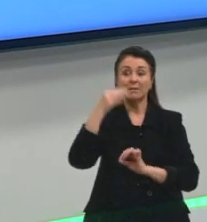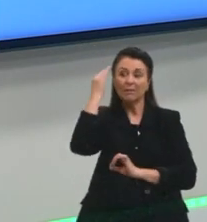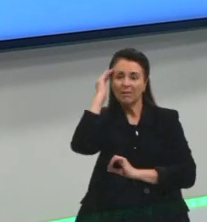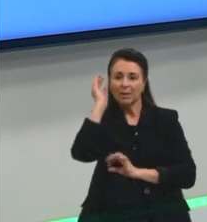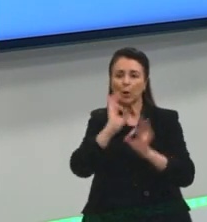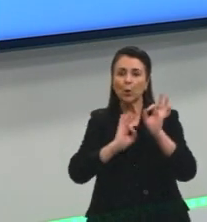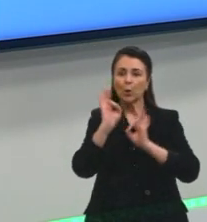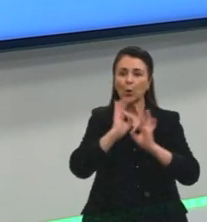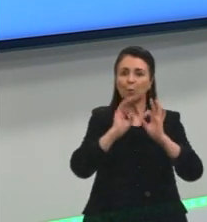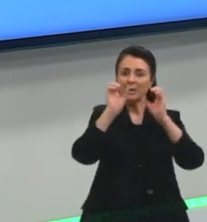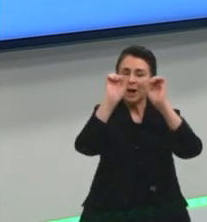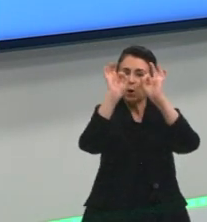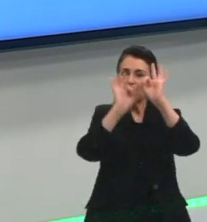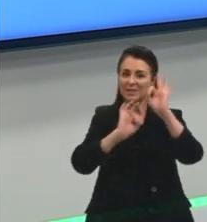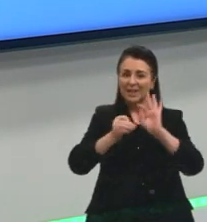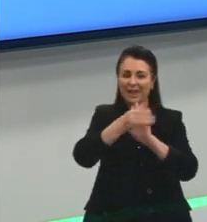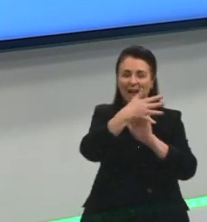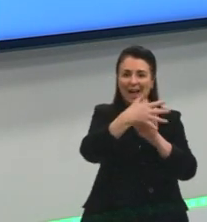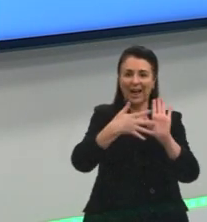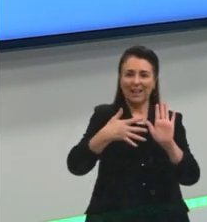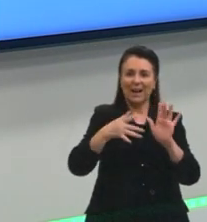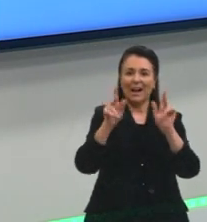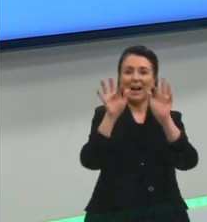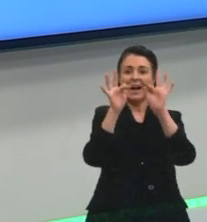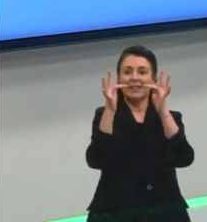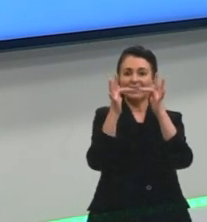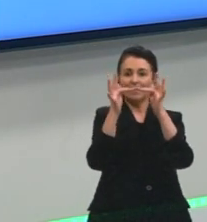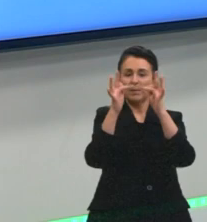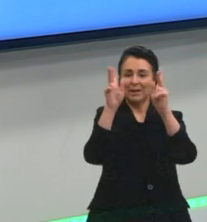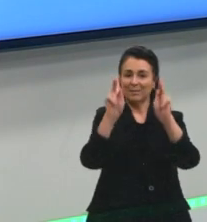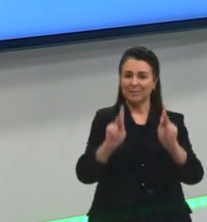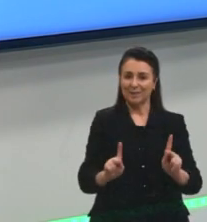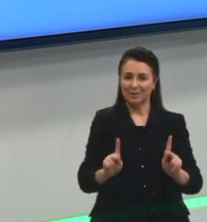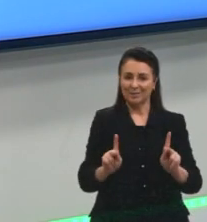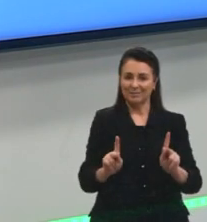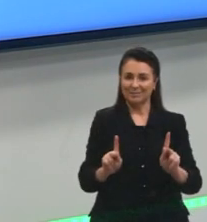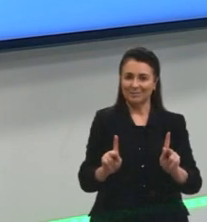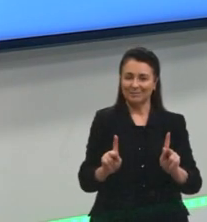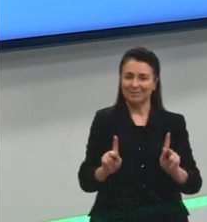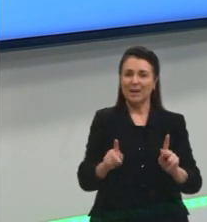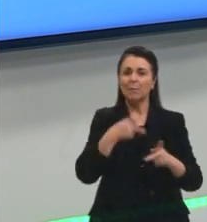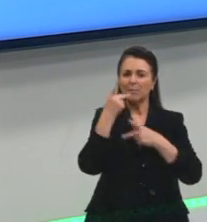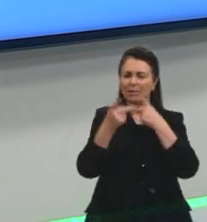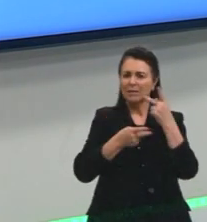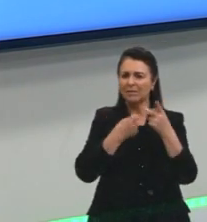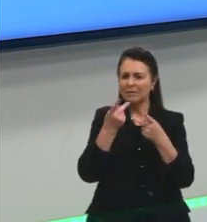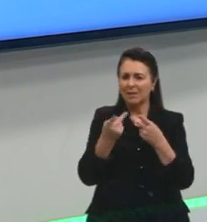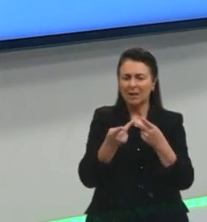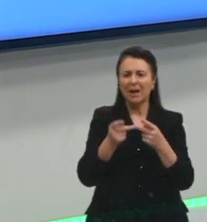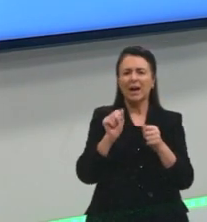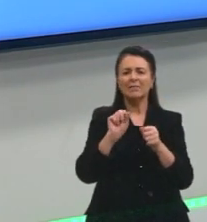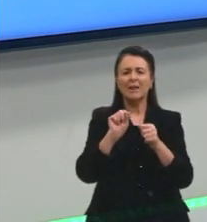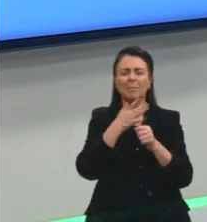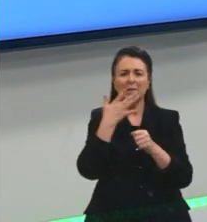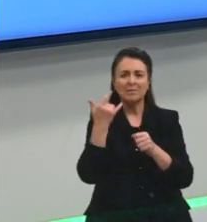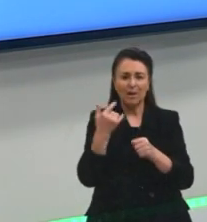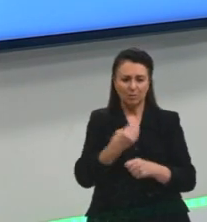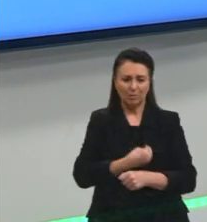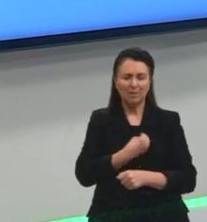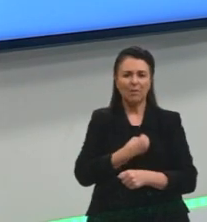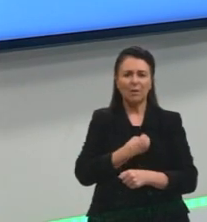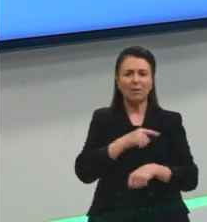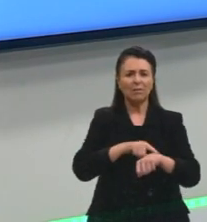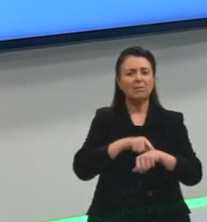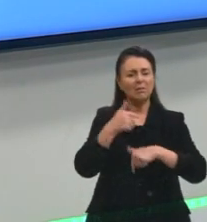como que ela foi organizada e ela foi organizada tentando deixar da melhor forma possível esses elementos para facilitar a nossa vida na hora de